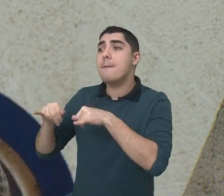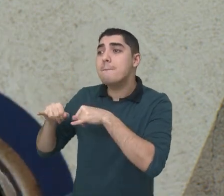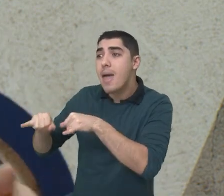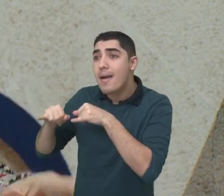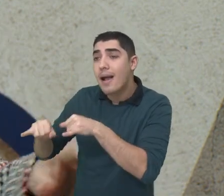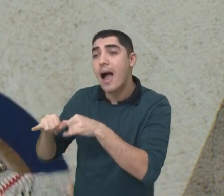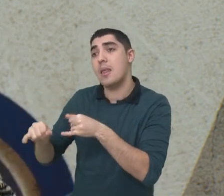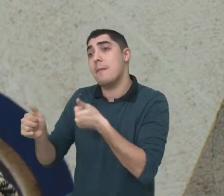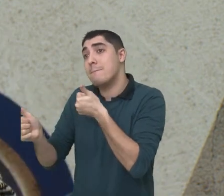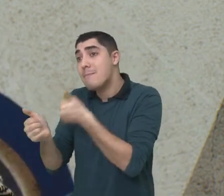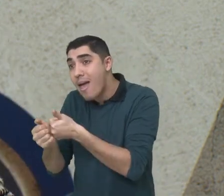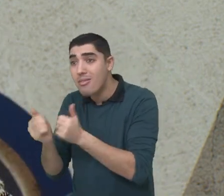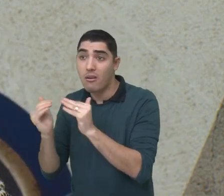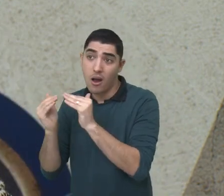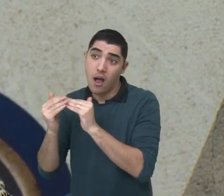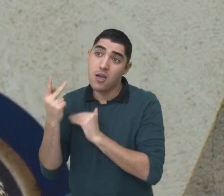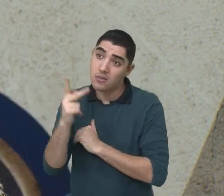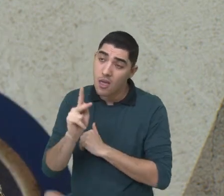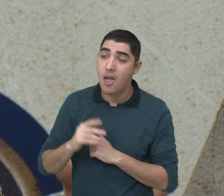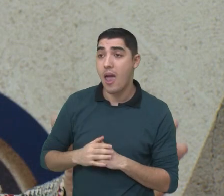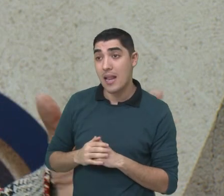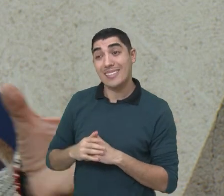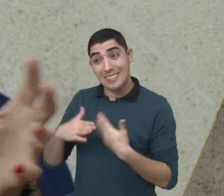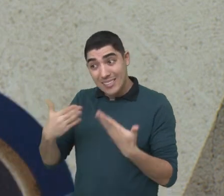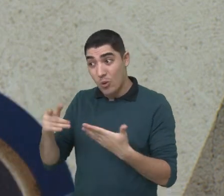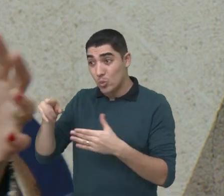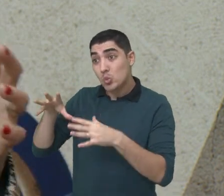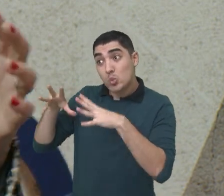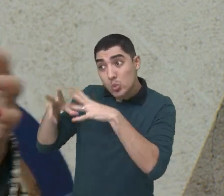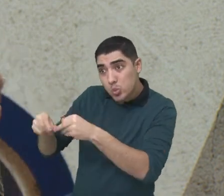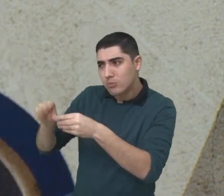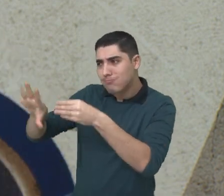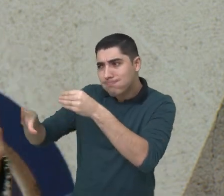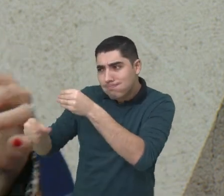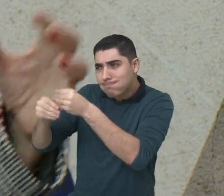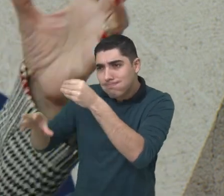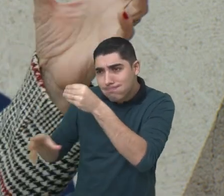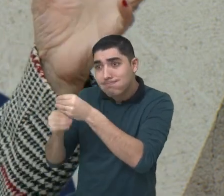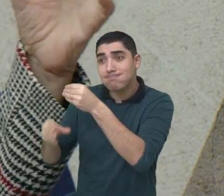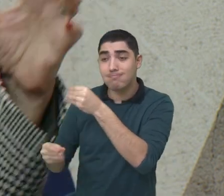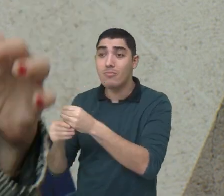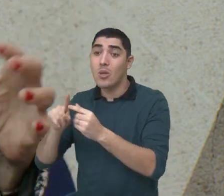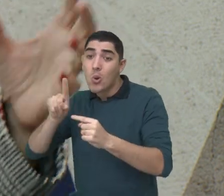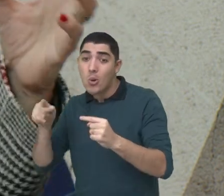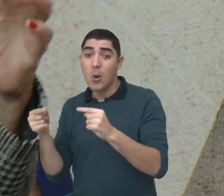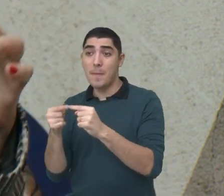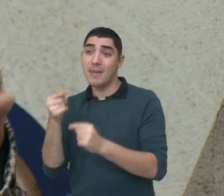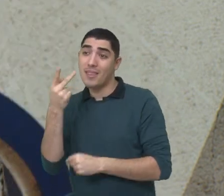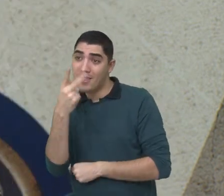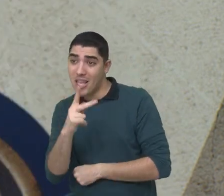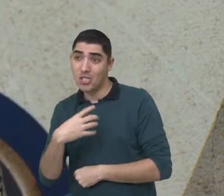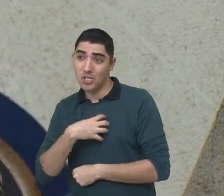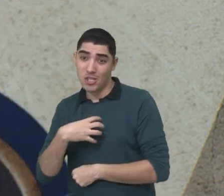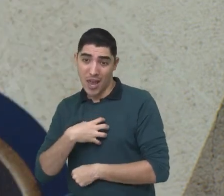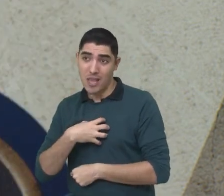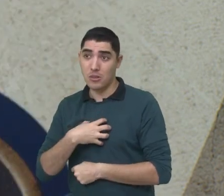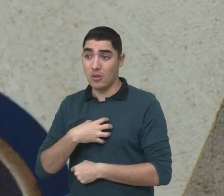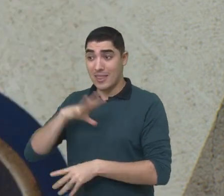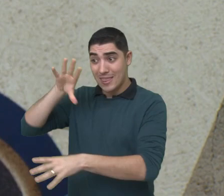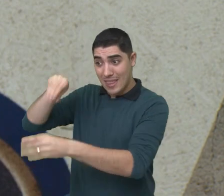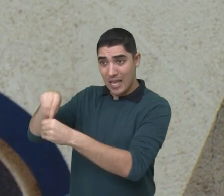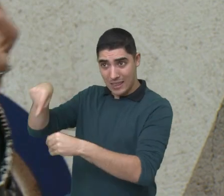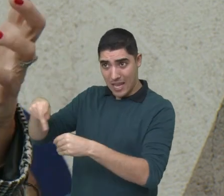que é o supermercado mais próximo. Então essa agregação da pessoa, a adequação da pessoa